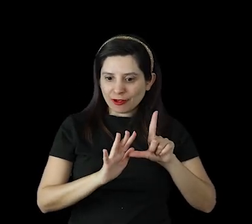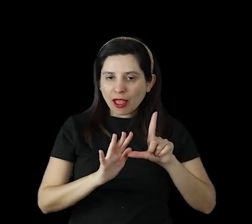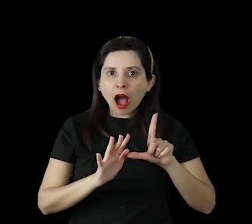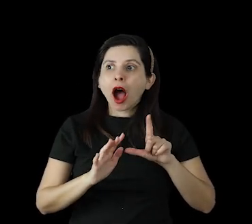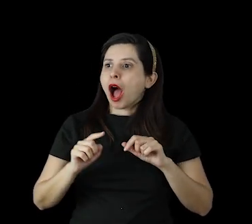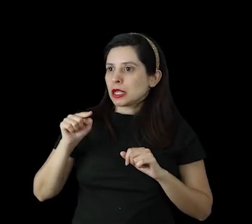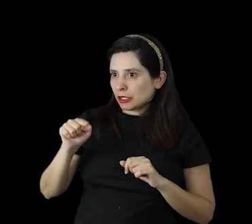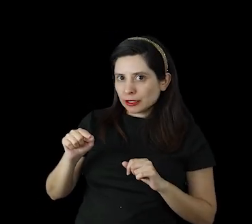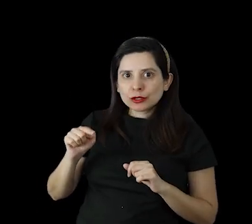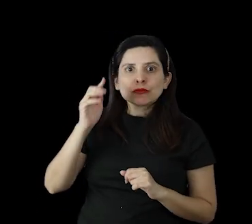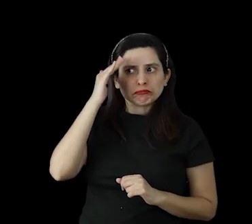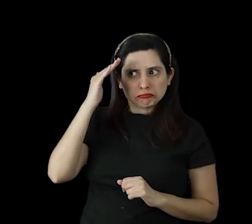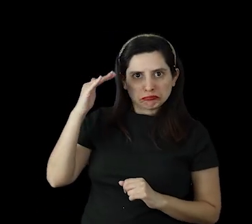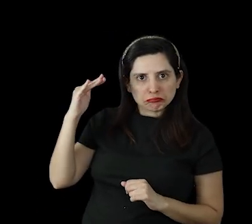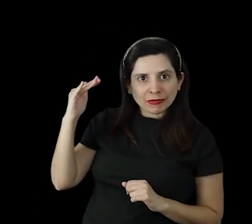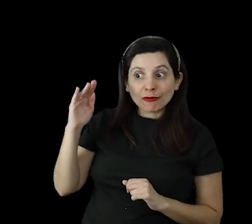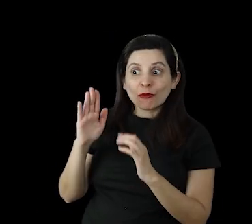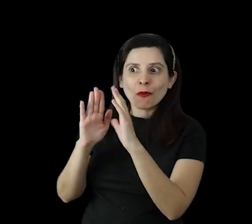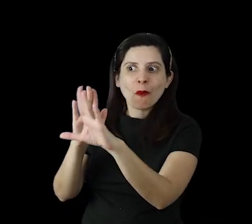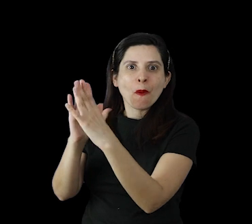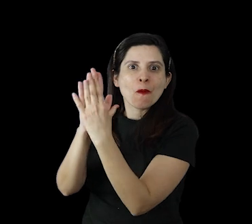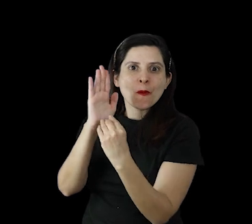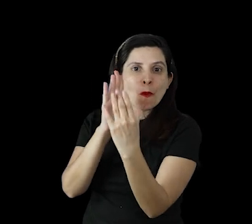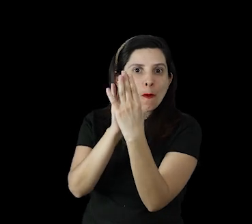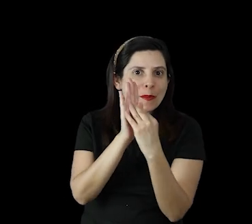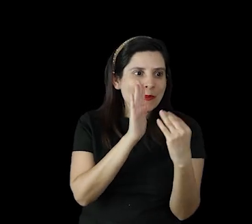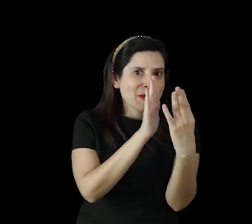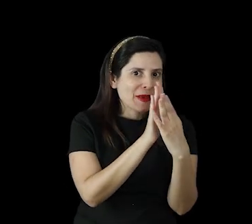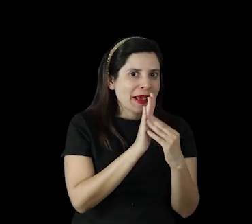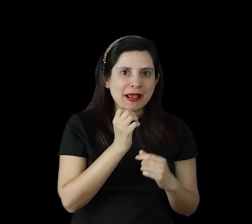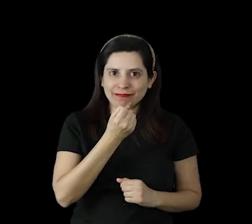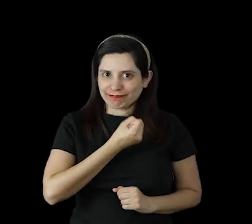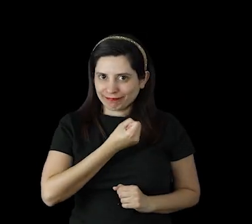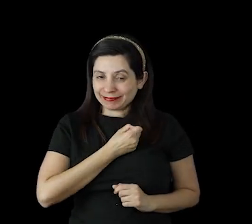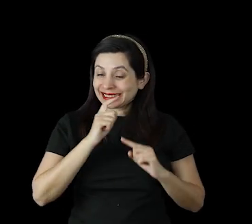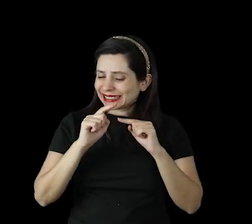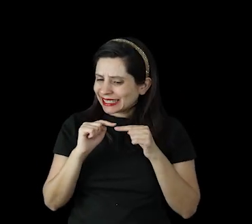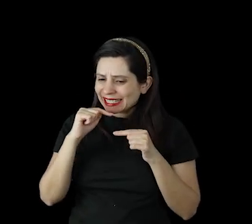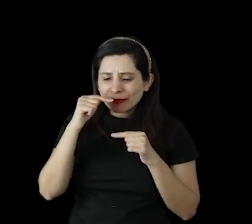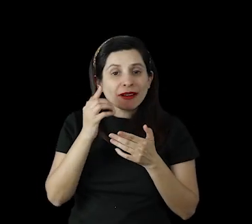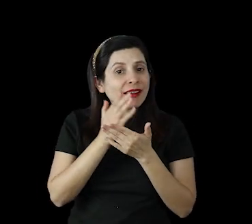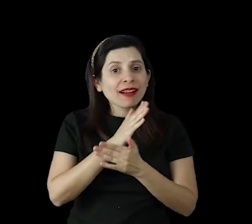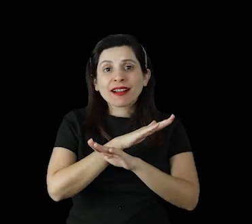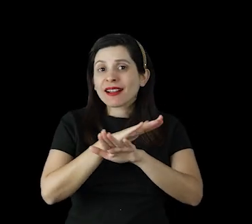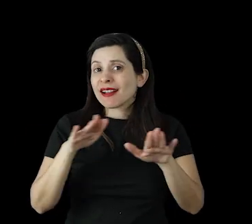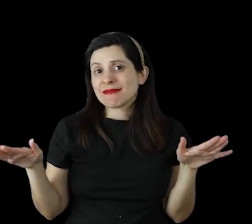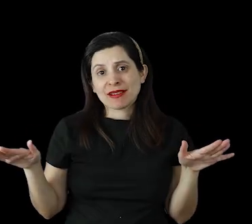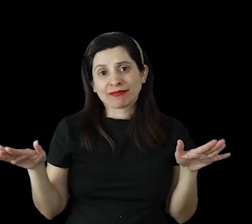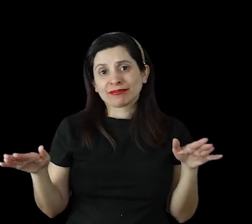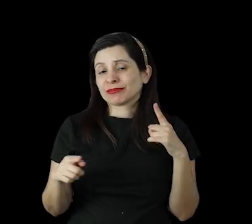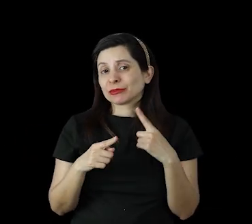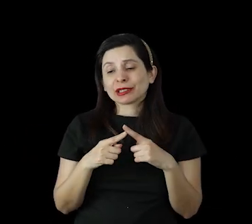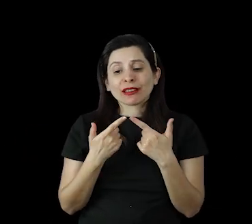faz sucesso, eles começam a tentar imitar, porque eles têm esses números. Mas logo depois isso acaba. Acaba porque